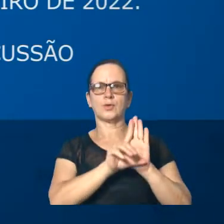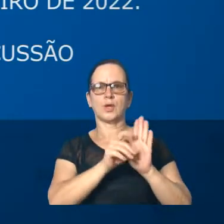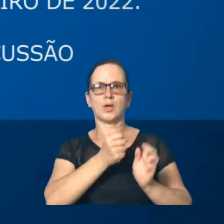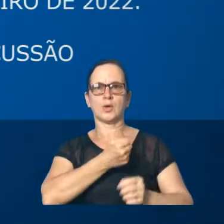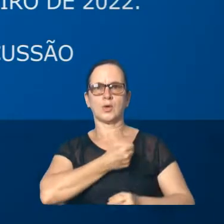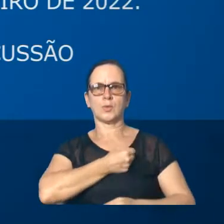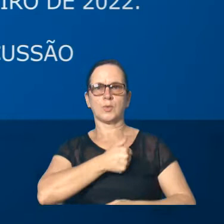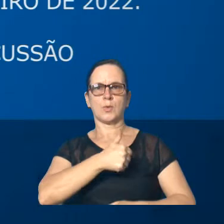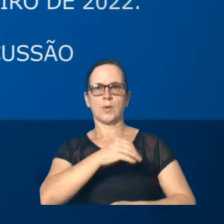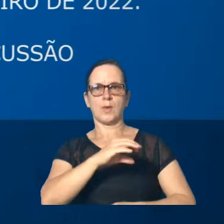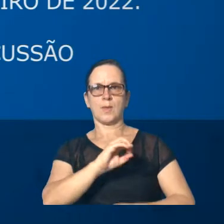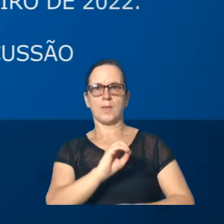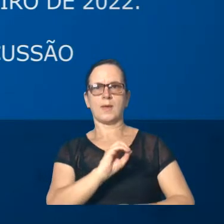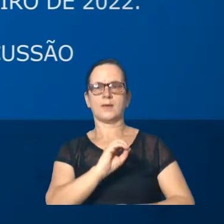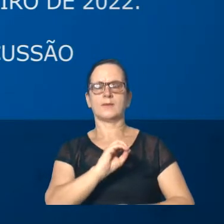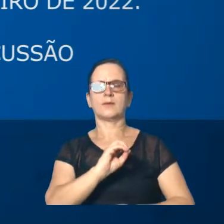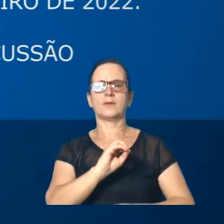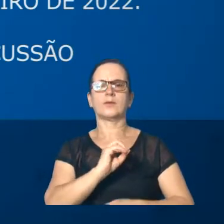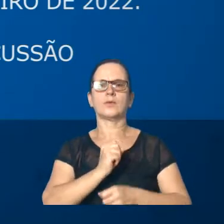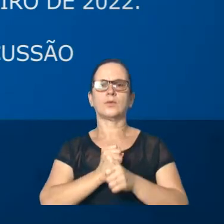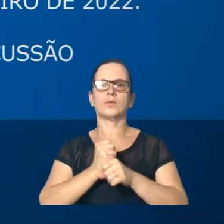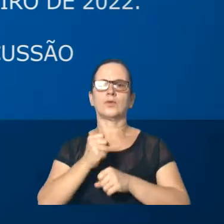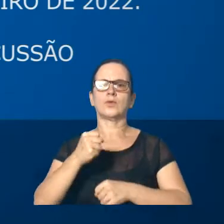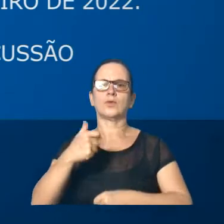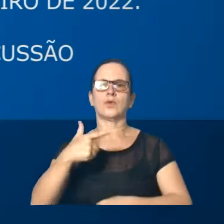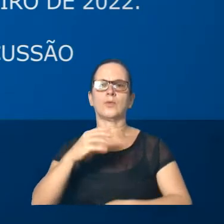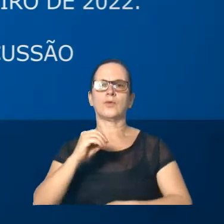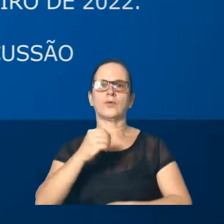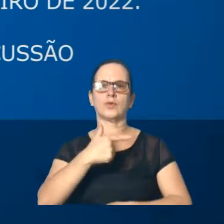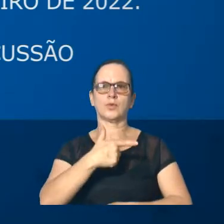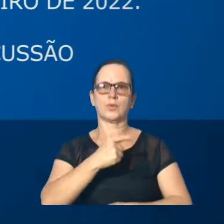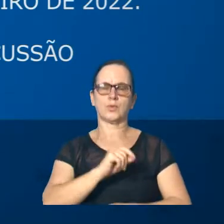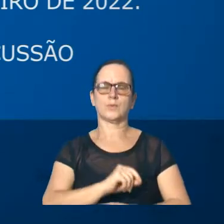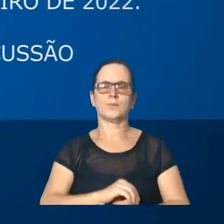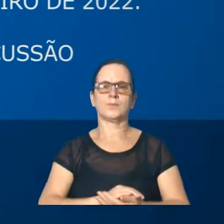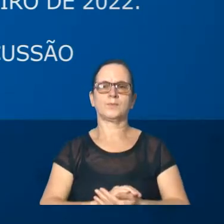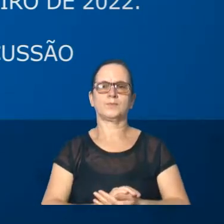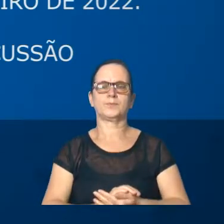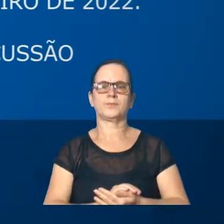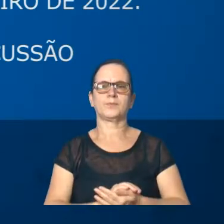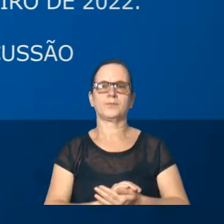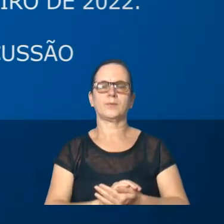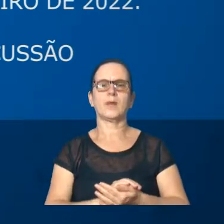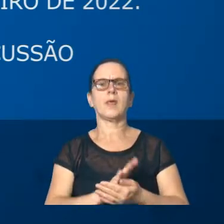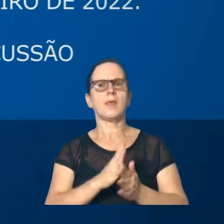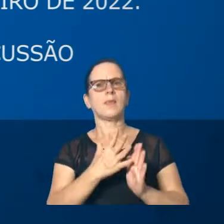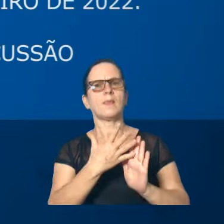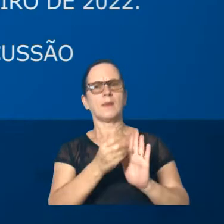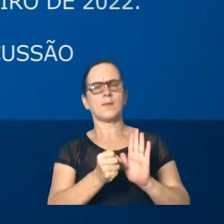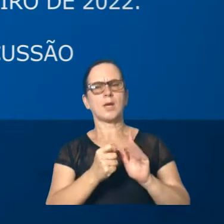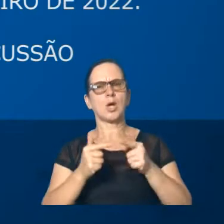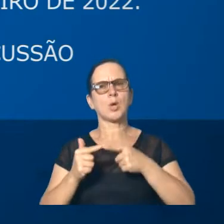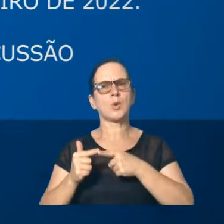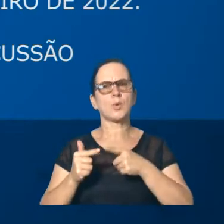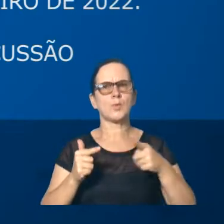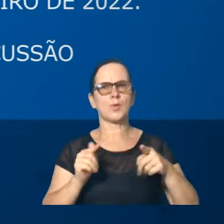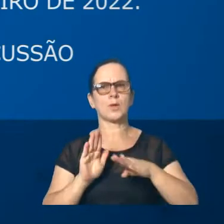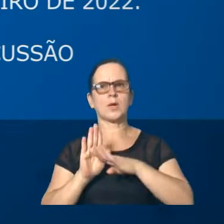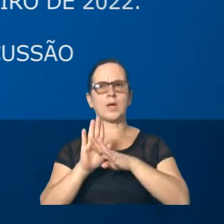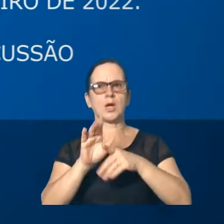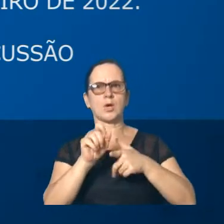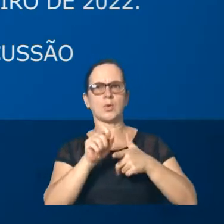número 10/2022, também do Poder Executivo, que autoriza o mesmo a prorrogar o Bolsa